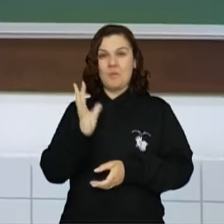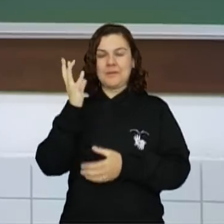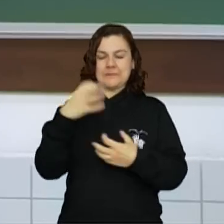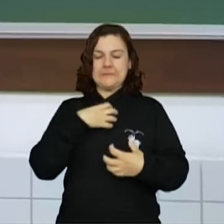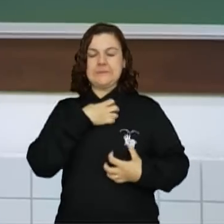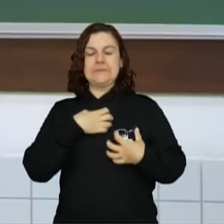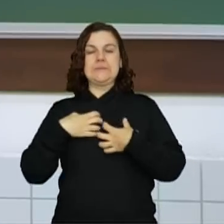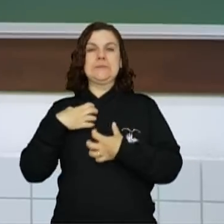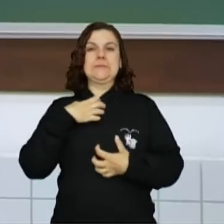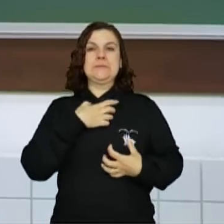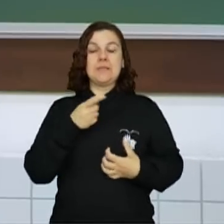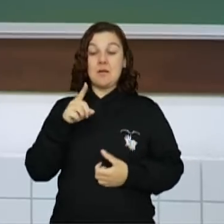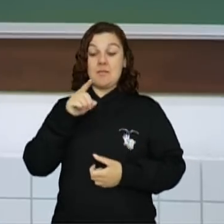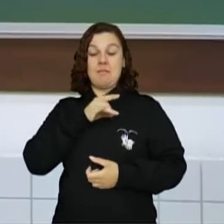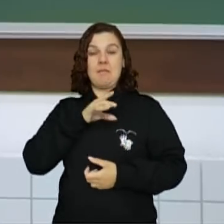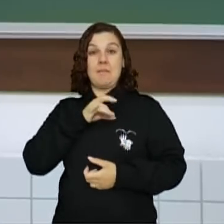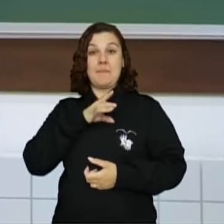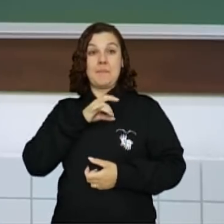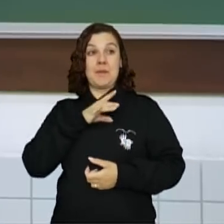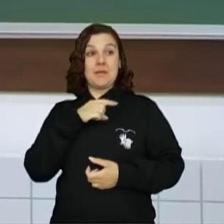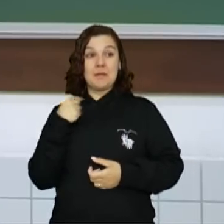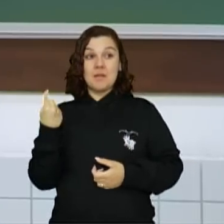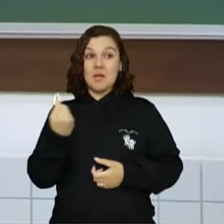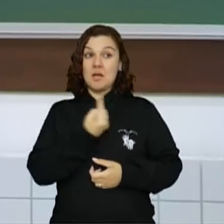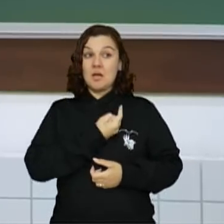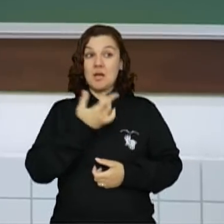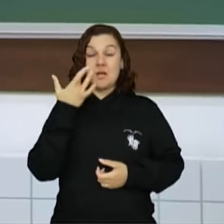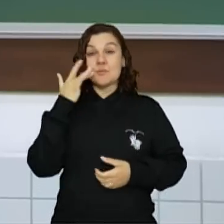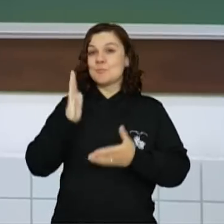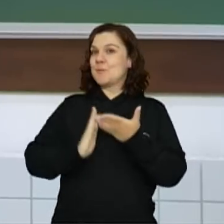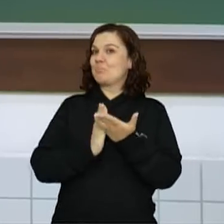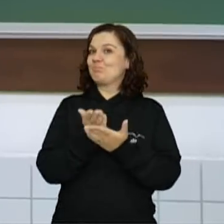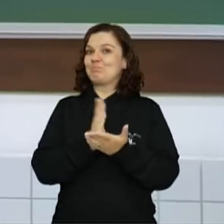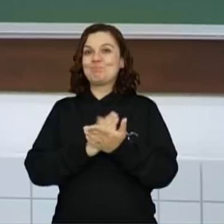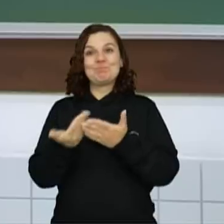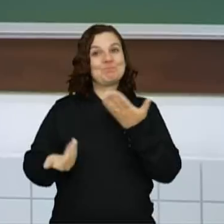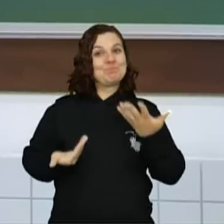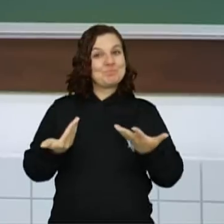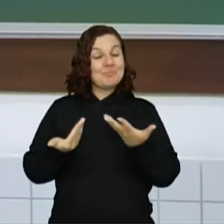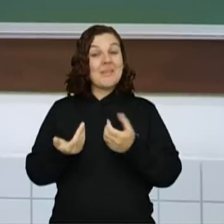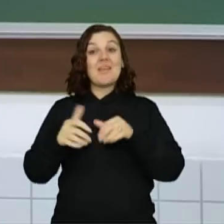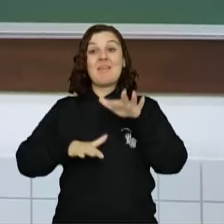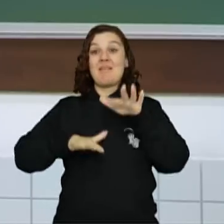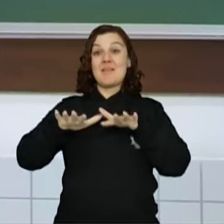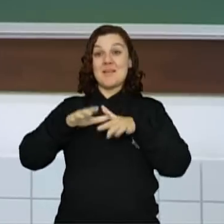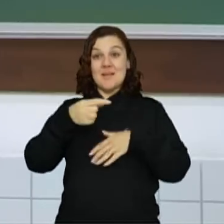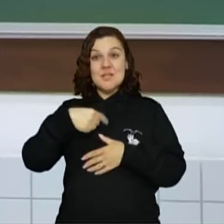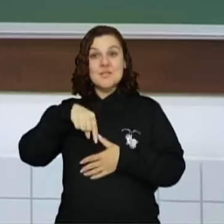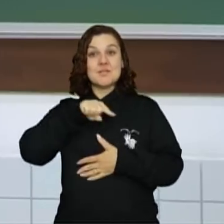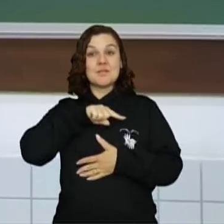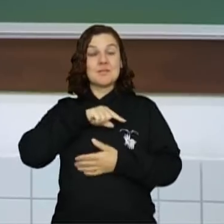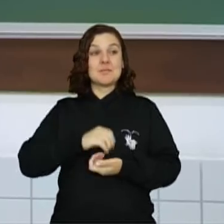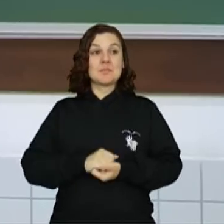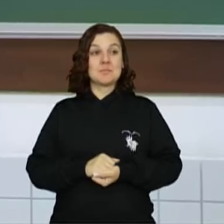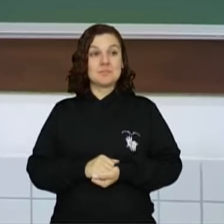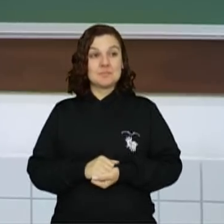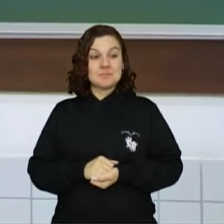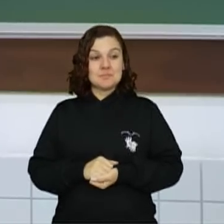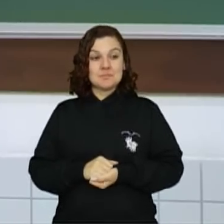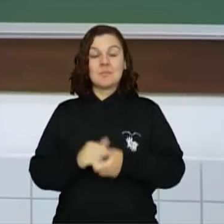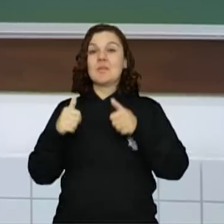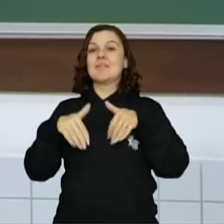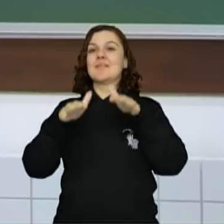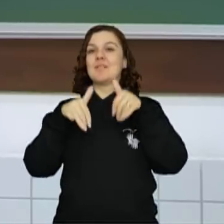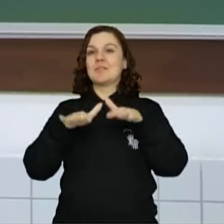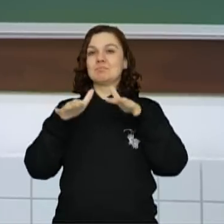de nós. Esse medo que nós não sabemos lidar e que muitas vezes a gente é